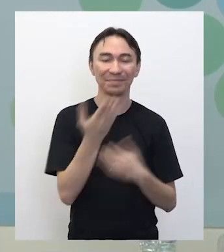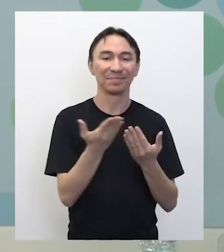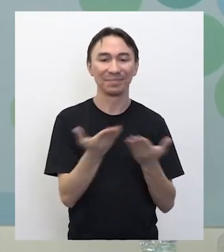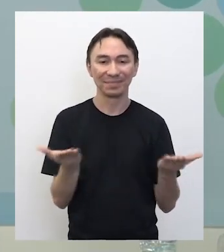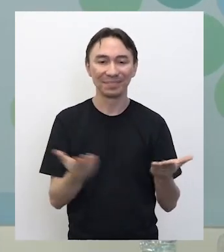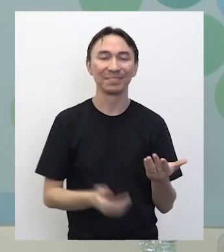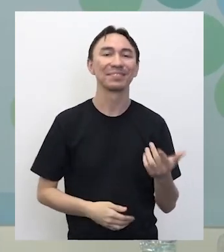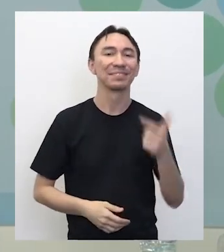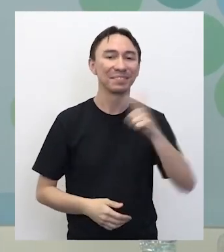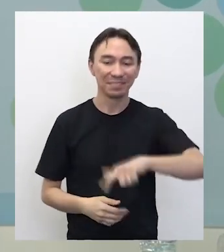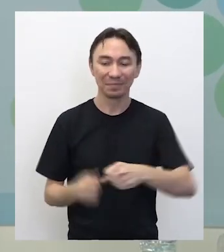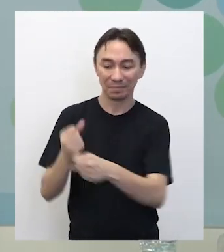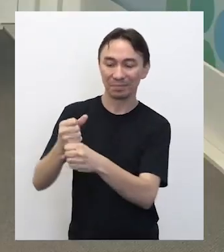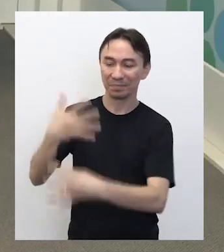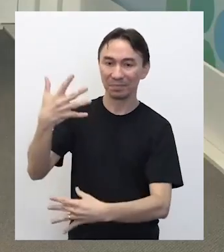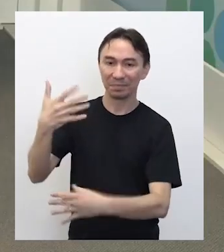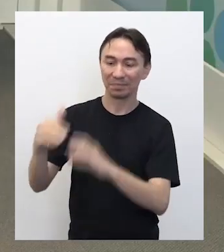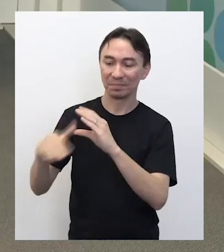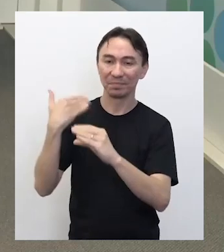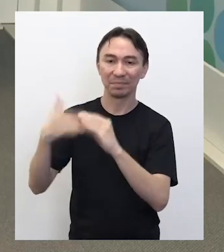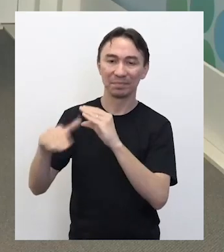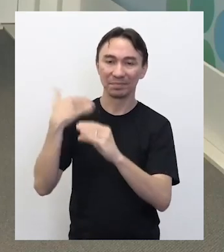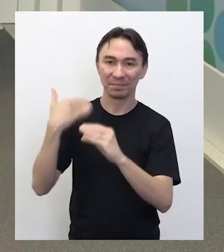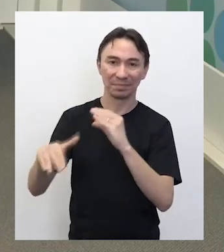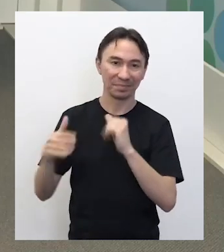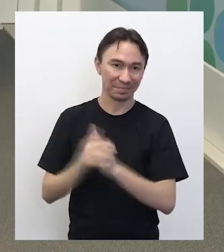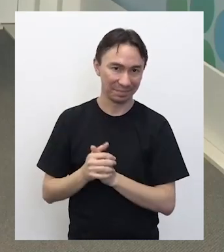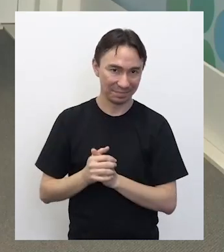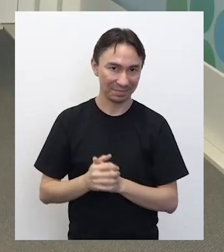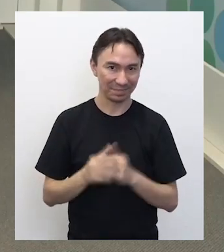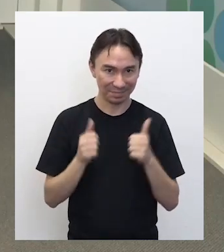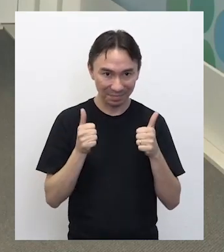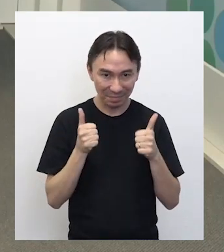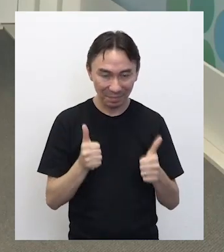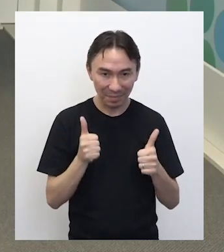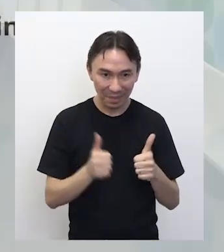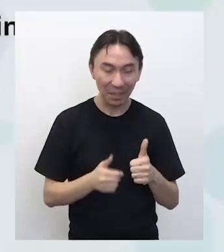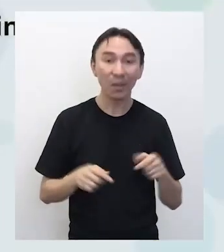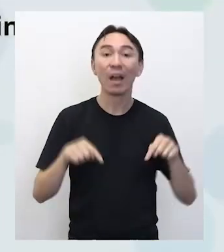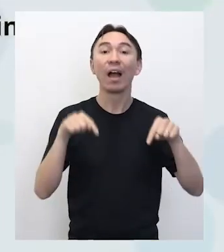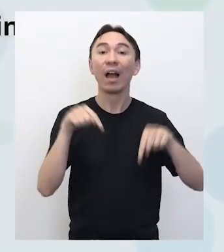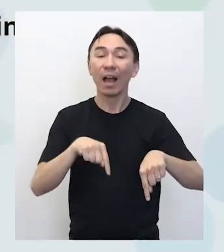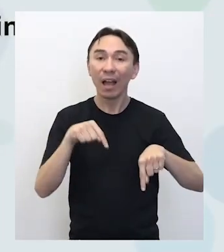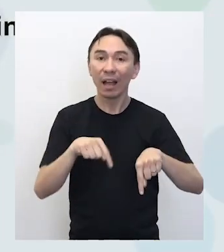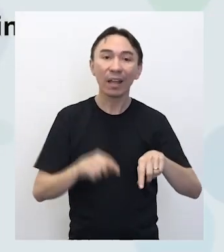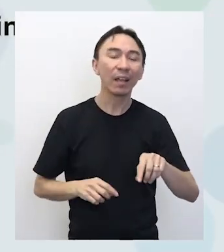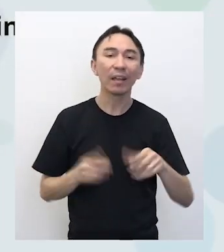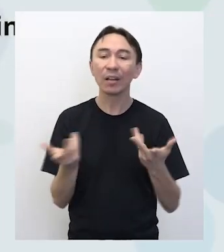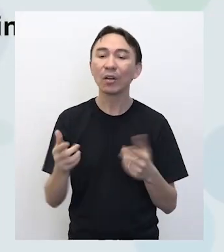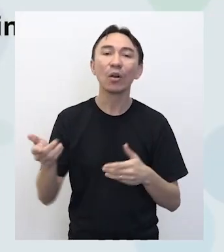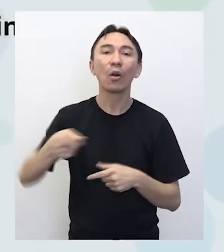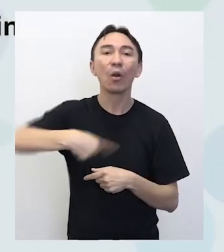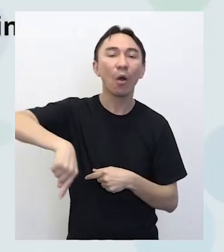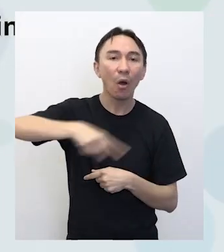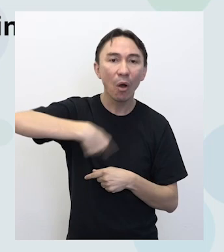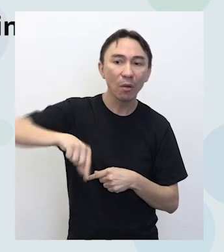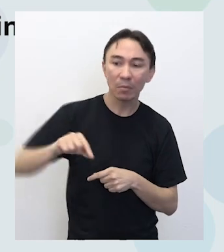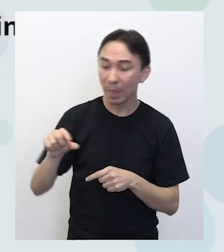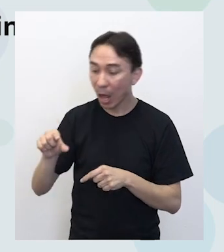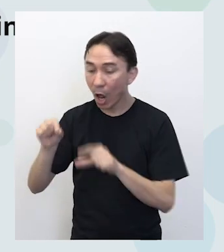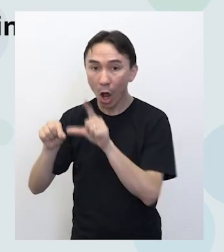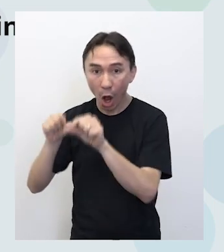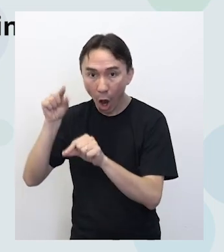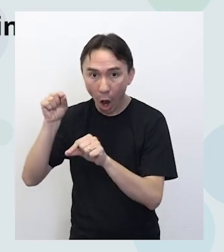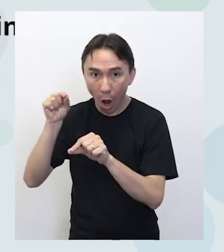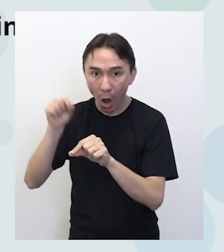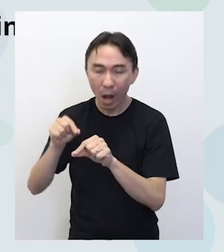porta-voz de vocês nessa aula. Então vamos lá. O tema da aula é Nossas escolhas estão na balança. Então